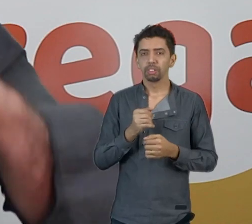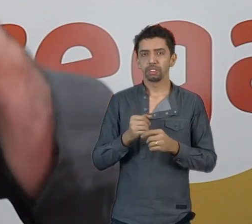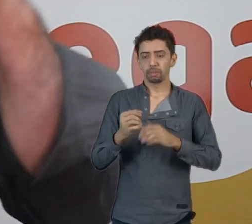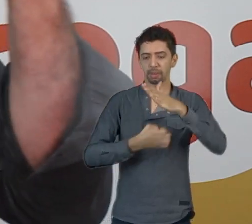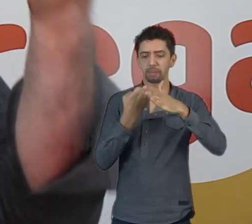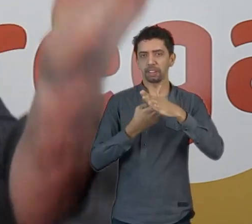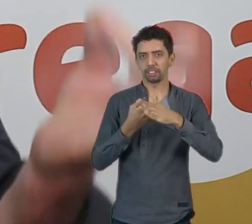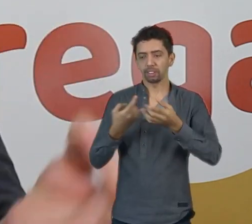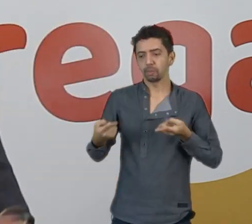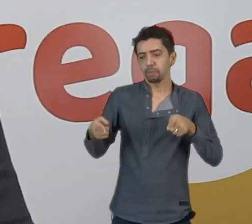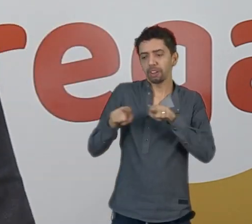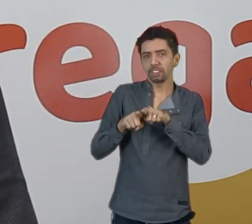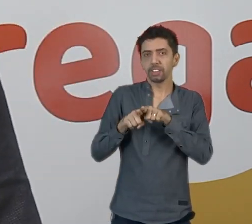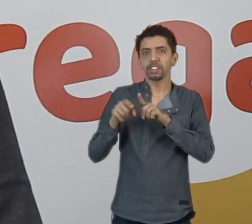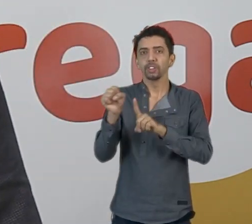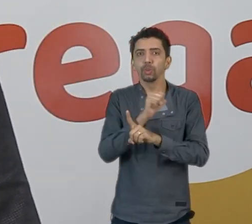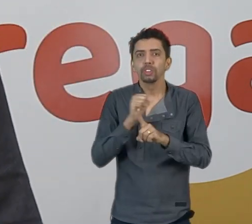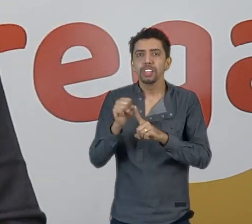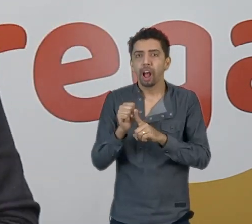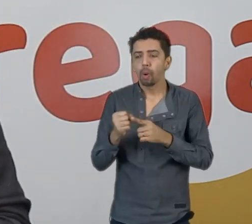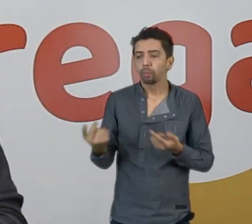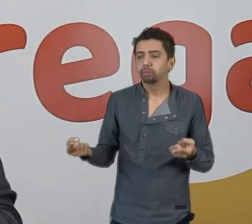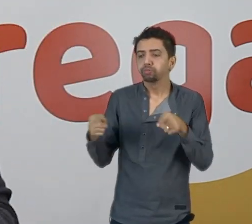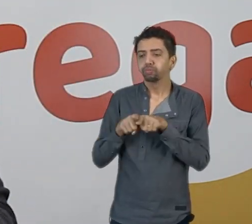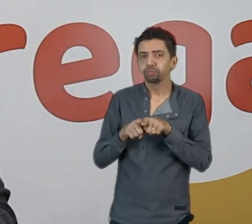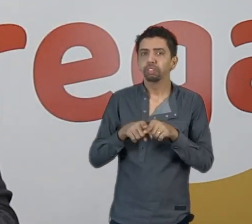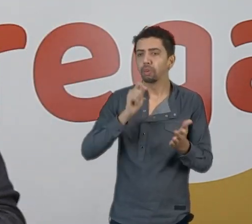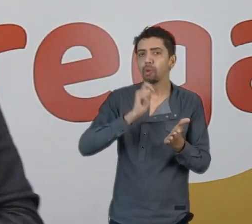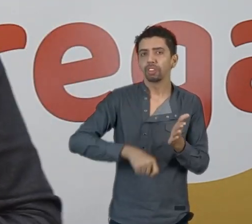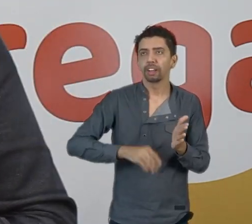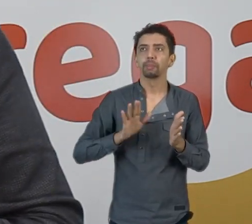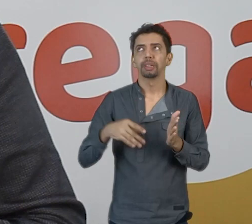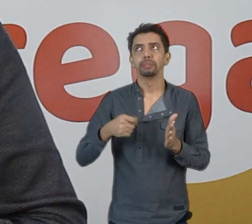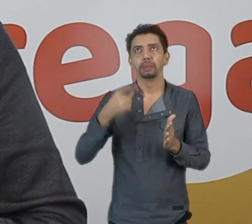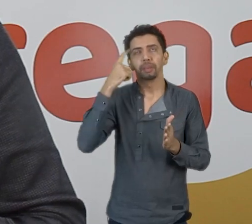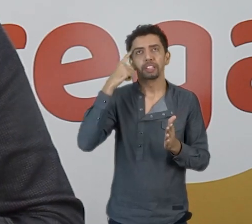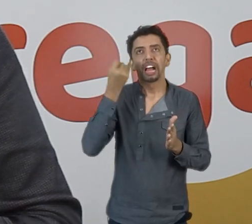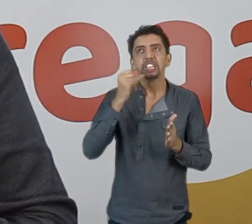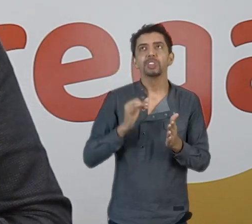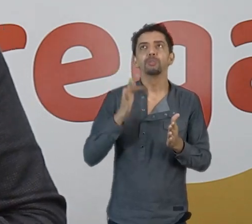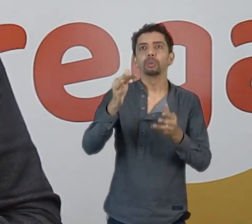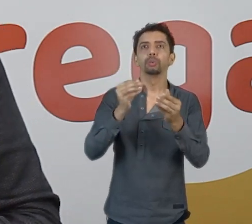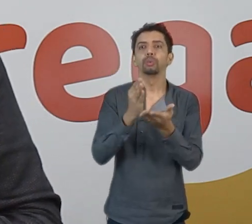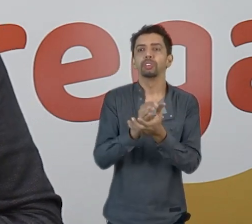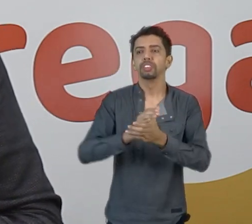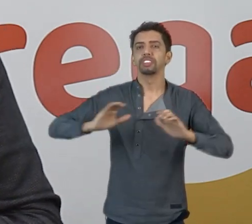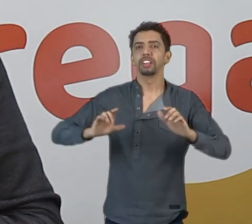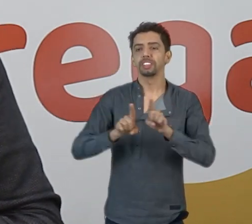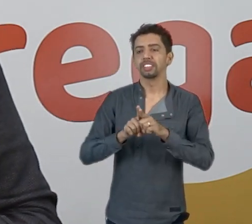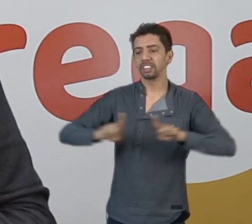sócio eu faço uma constituição de um contrato social mas eu já tenho que pensar na regra de saída mas